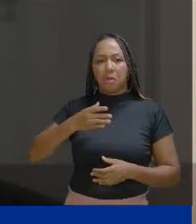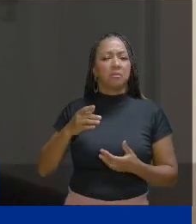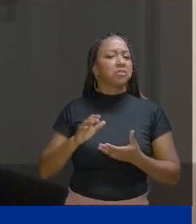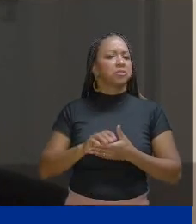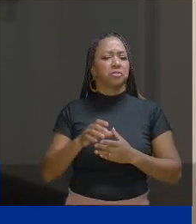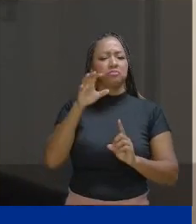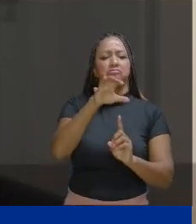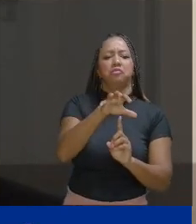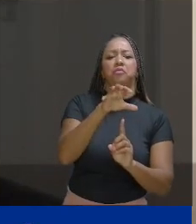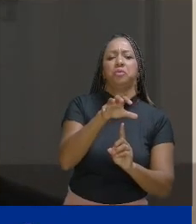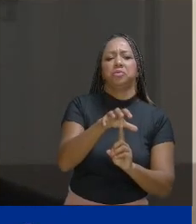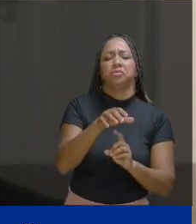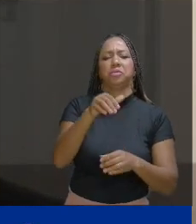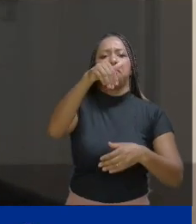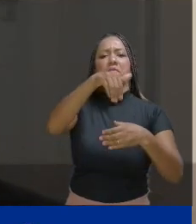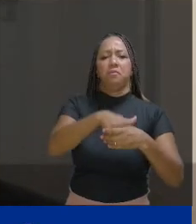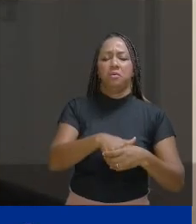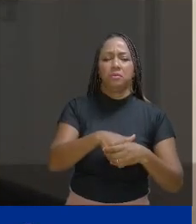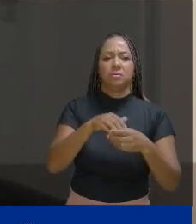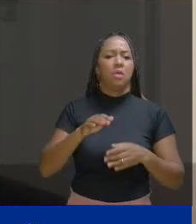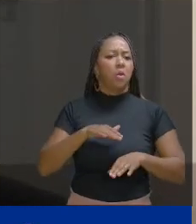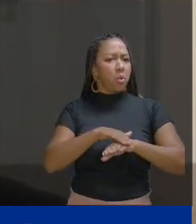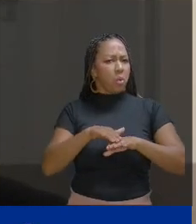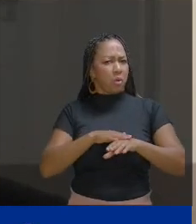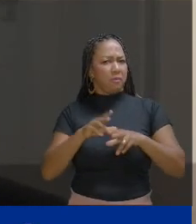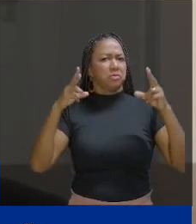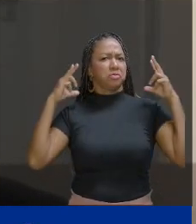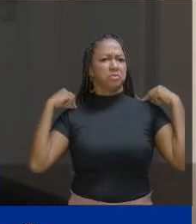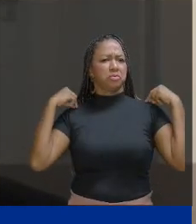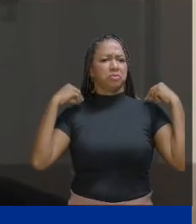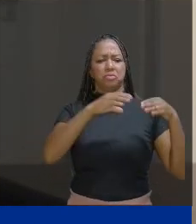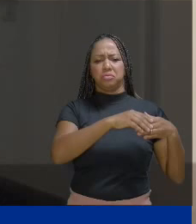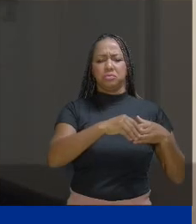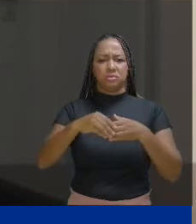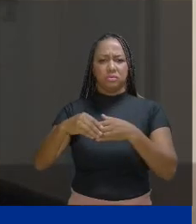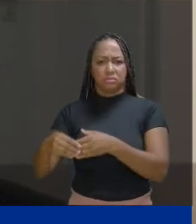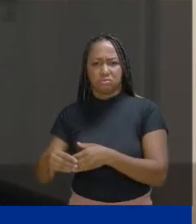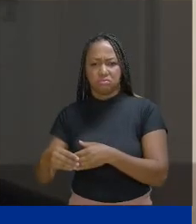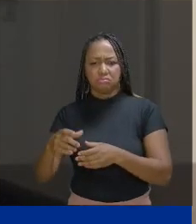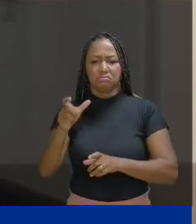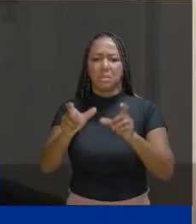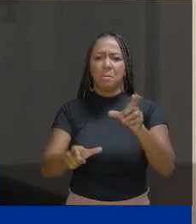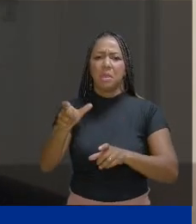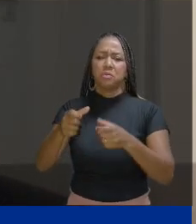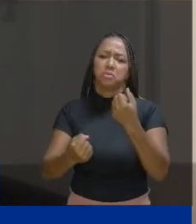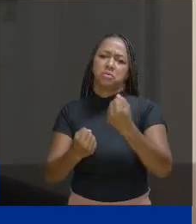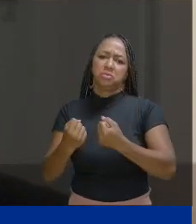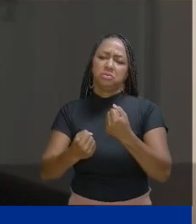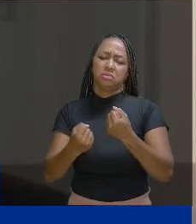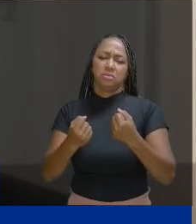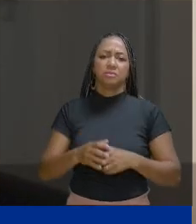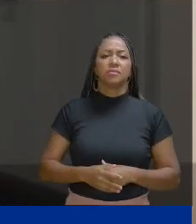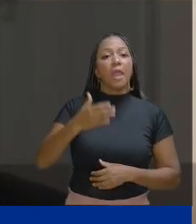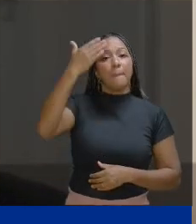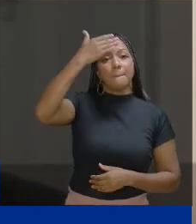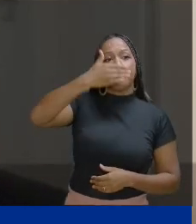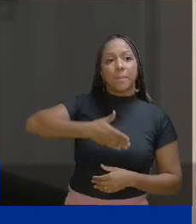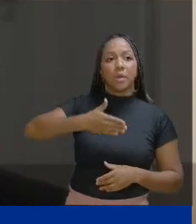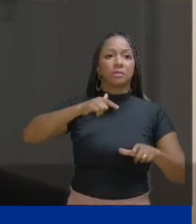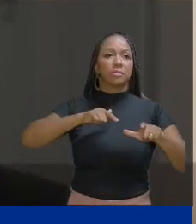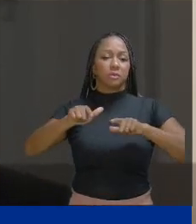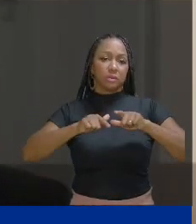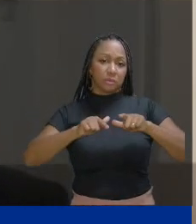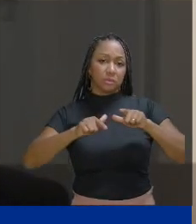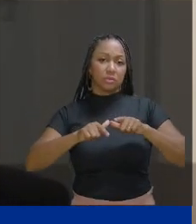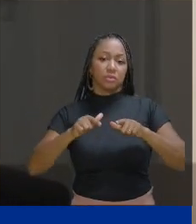de votos. A conversa entre motoristas faz prova do transporte de pessoas no dia da eleição. Faz prova de que esse trabalho